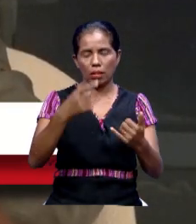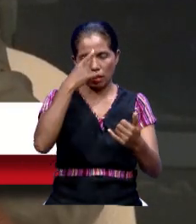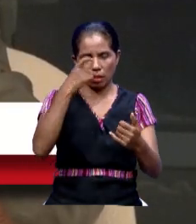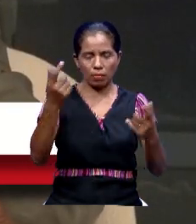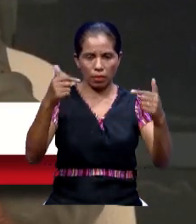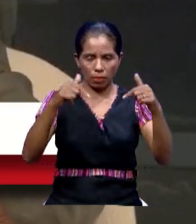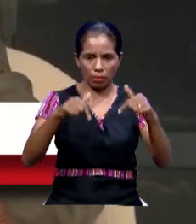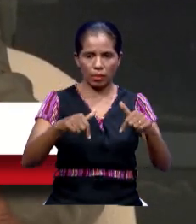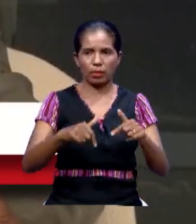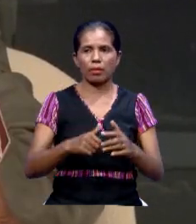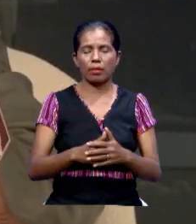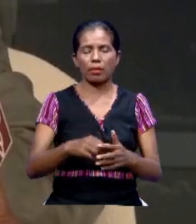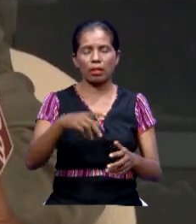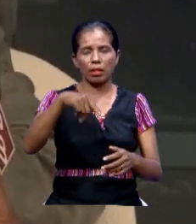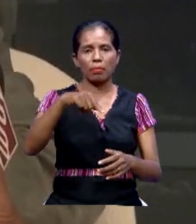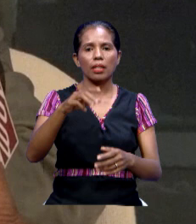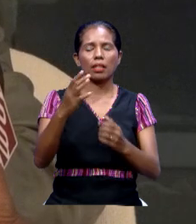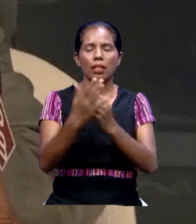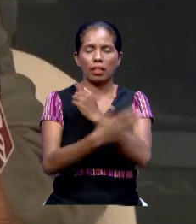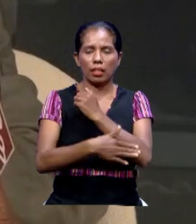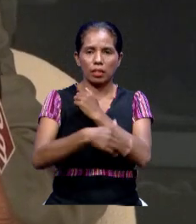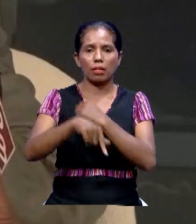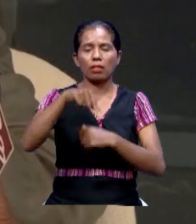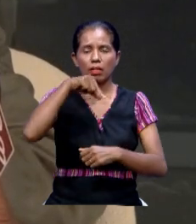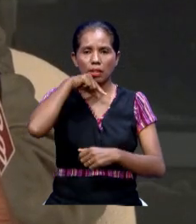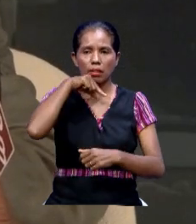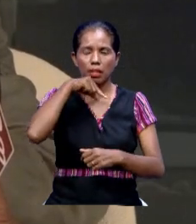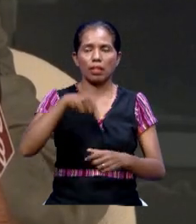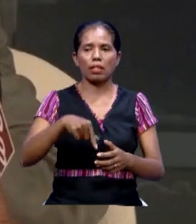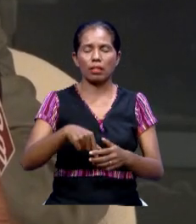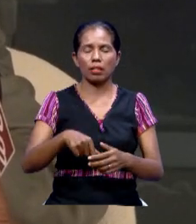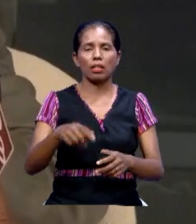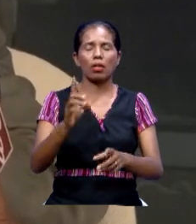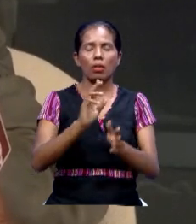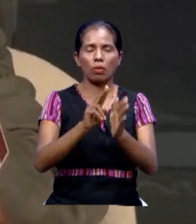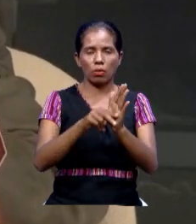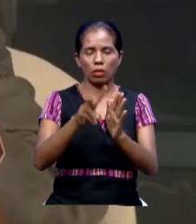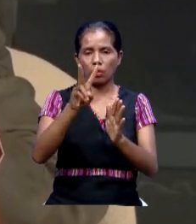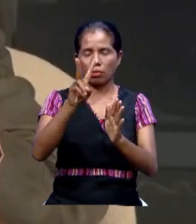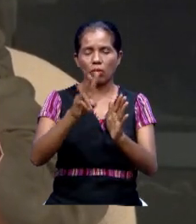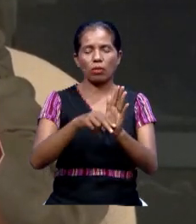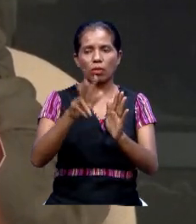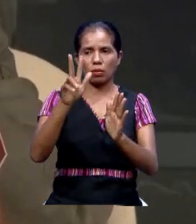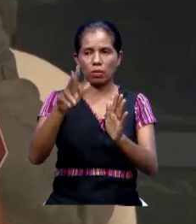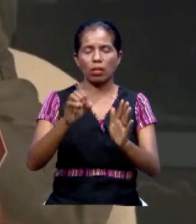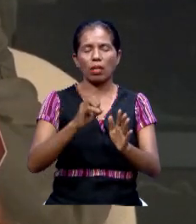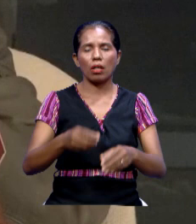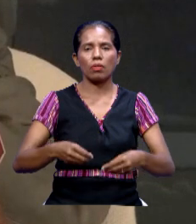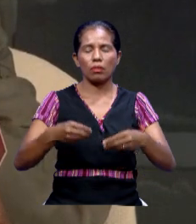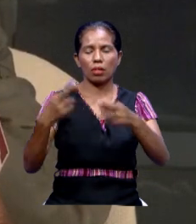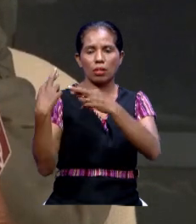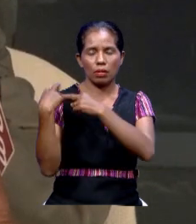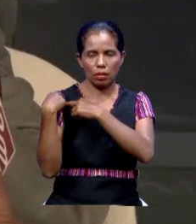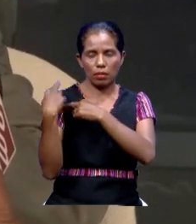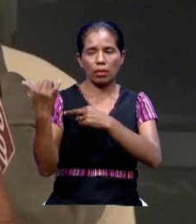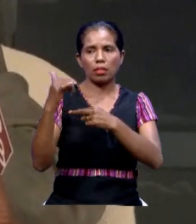Doha, Qatar. Você doha banaba horas rua horas todo deit, então ao for resposta da cira, ok,